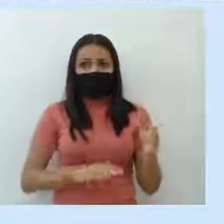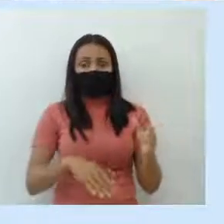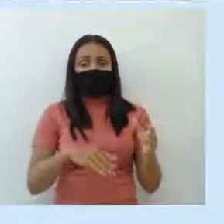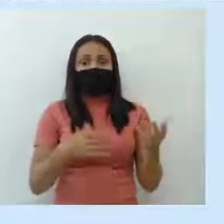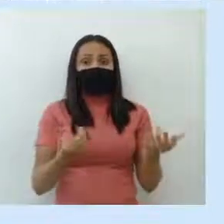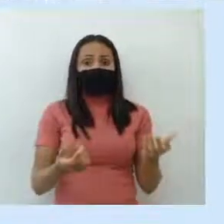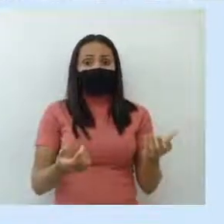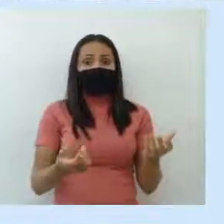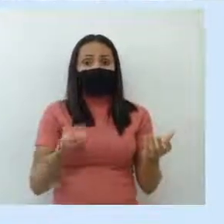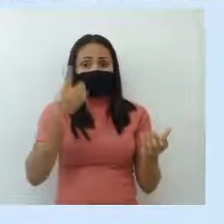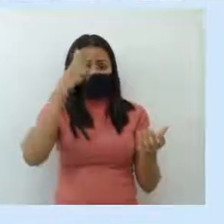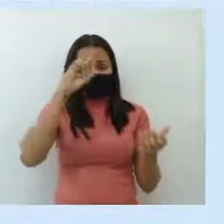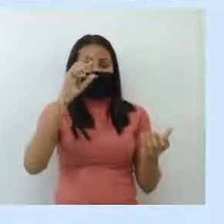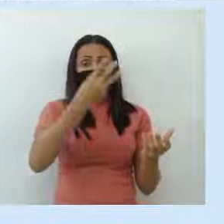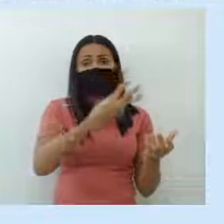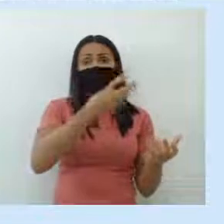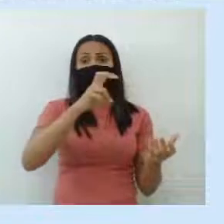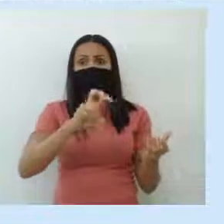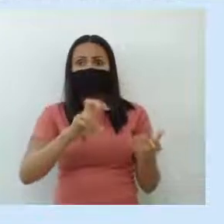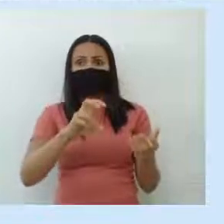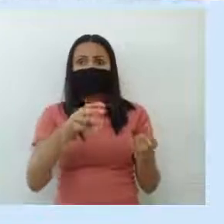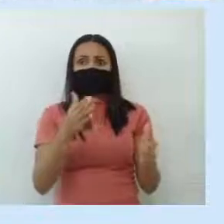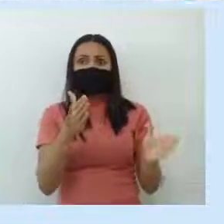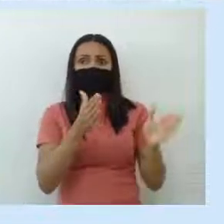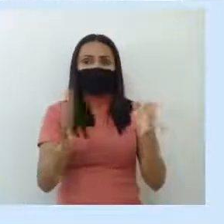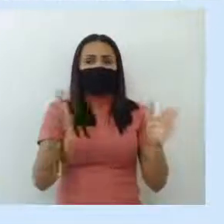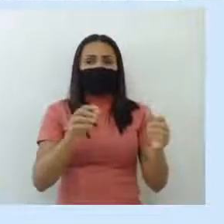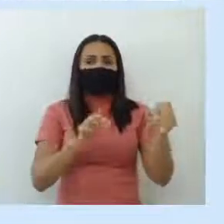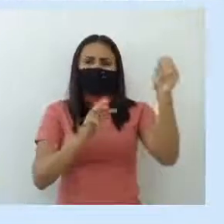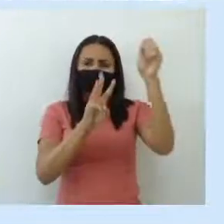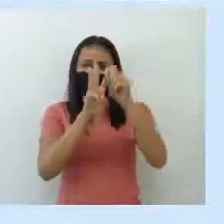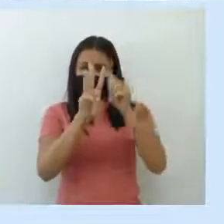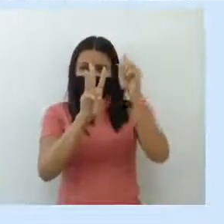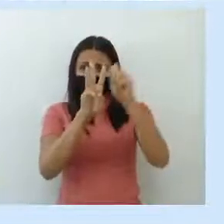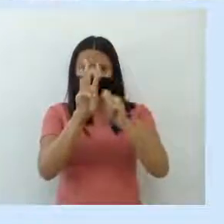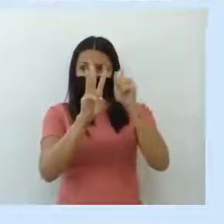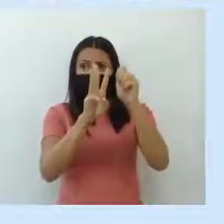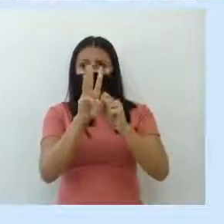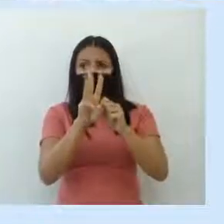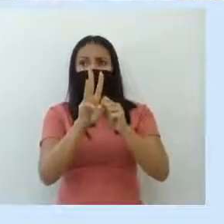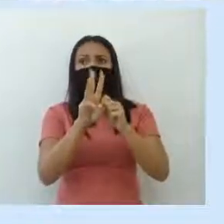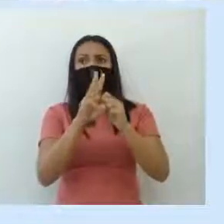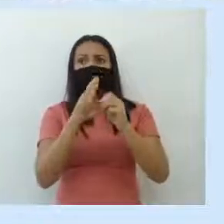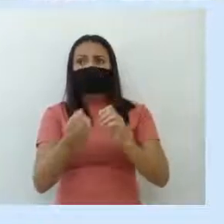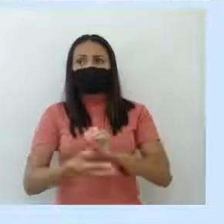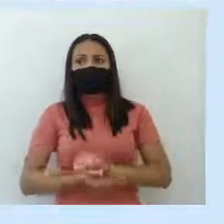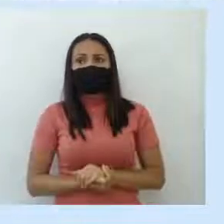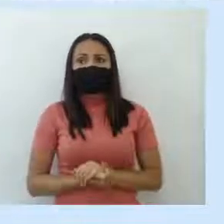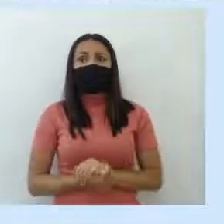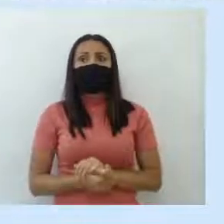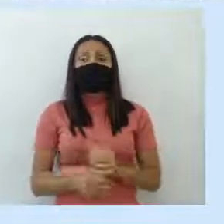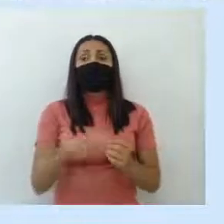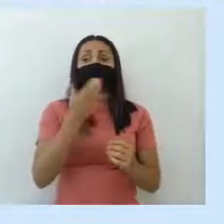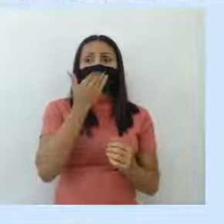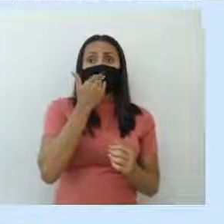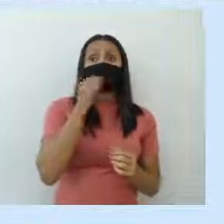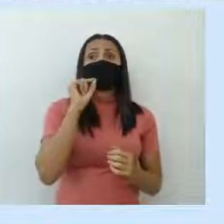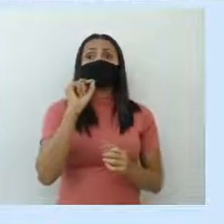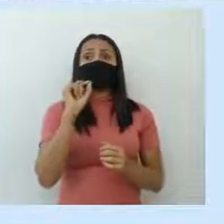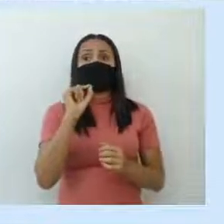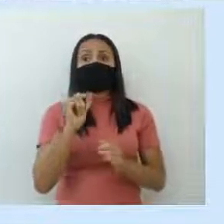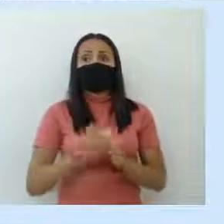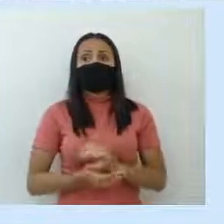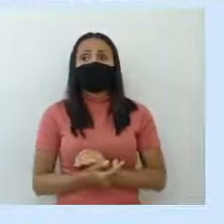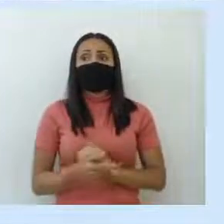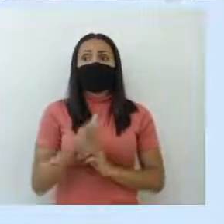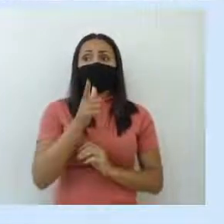entre Moçambique e Brasil demorava todo 3 meses. Os alimentos eram o quê? Era